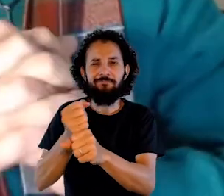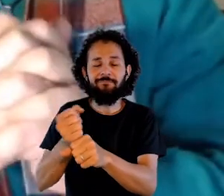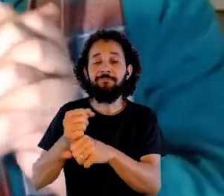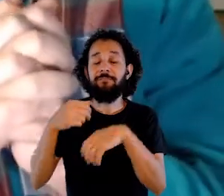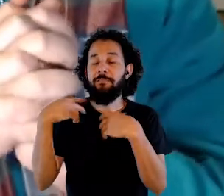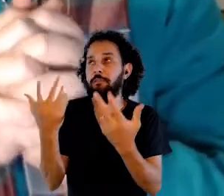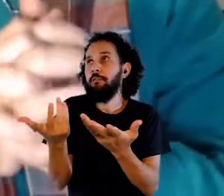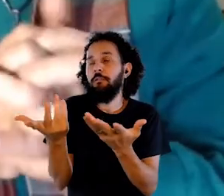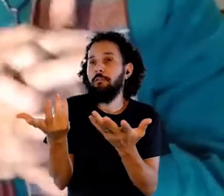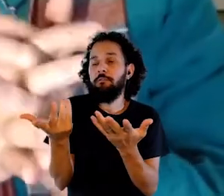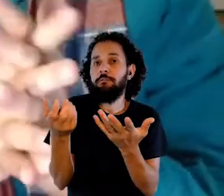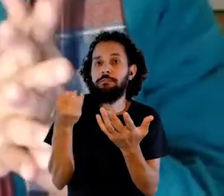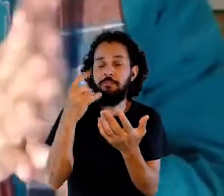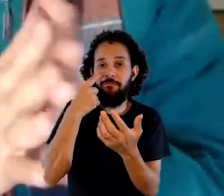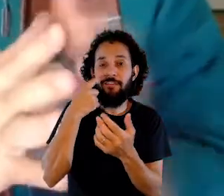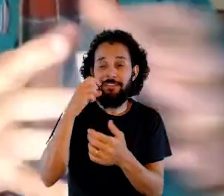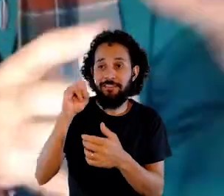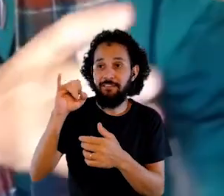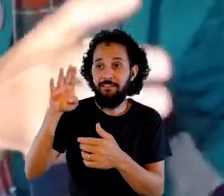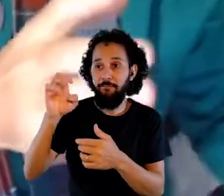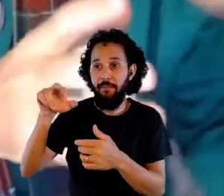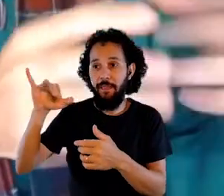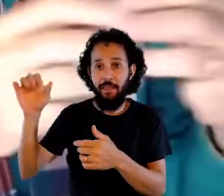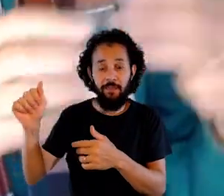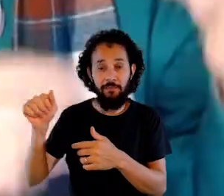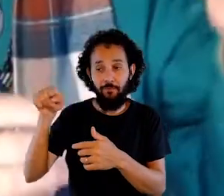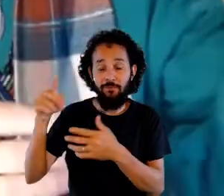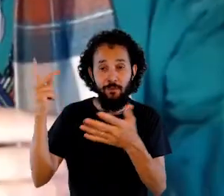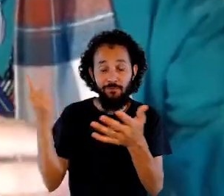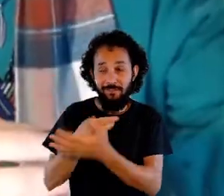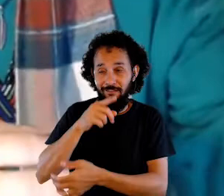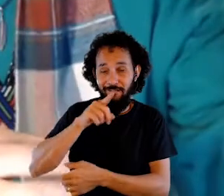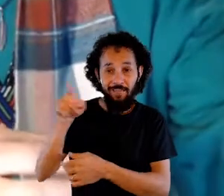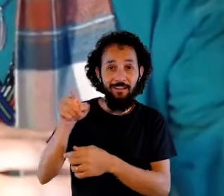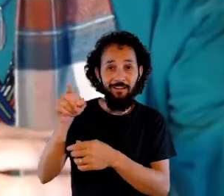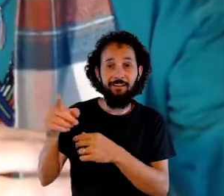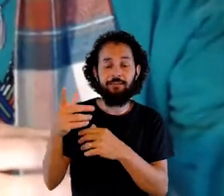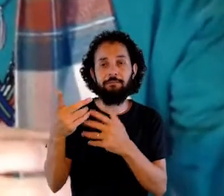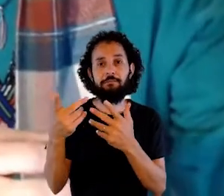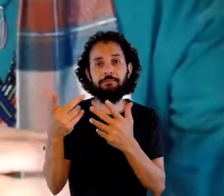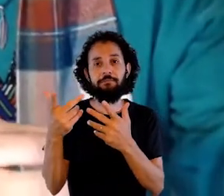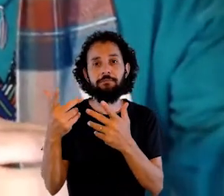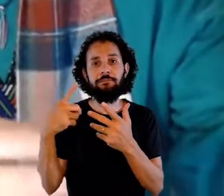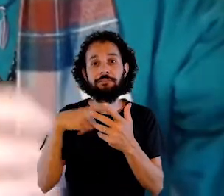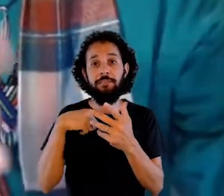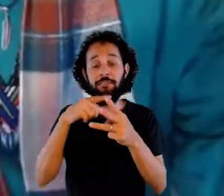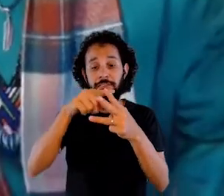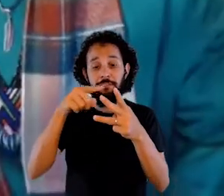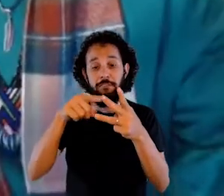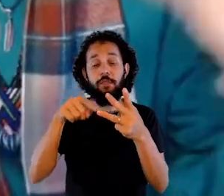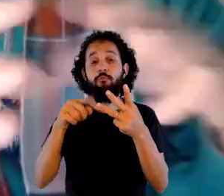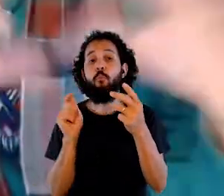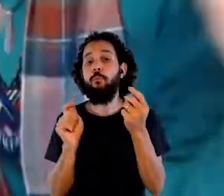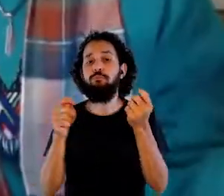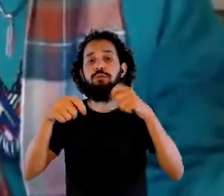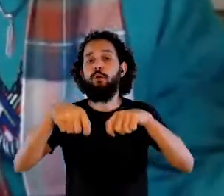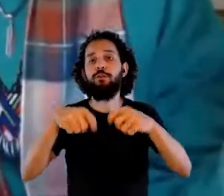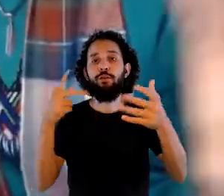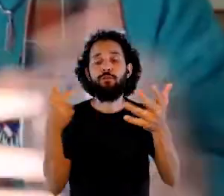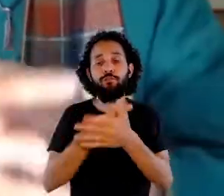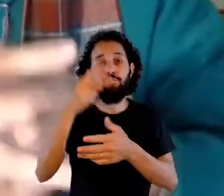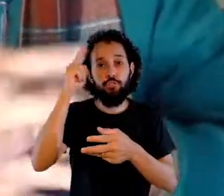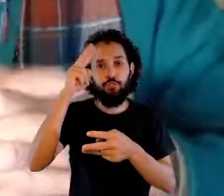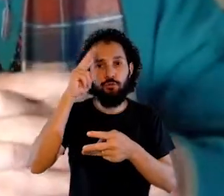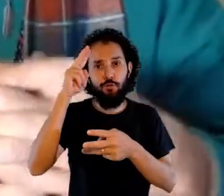como a célula-mata de tudo isso, existem 3 possibilidades dentro dessa história que vocês podem escolher ou adotar as